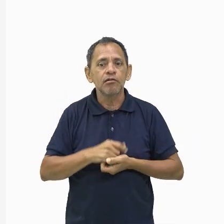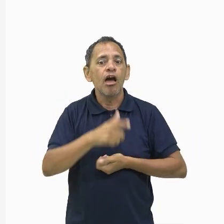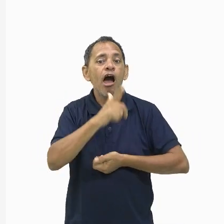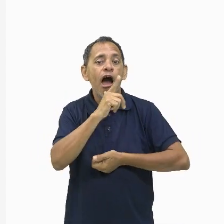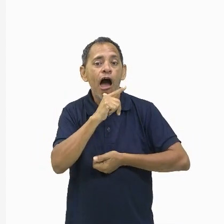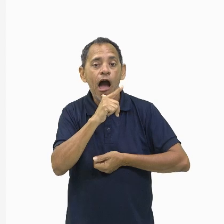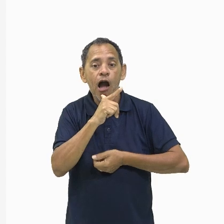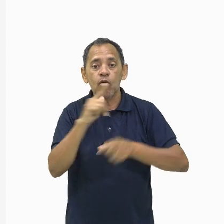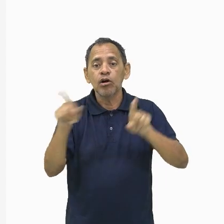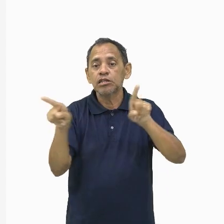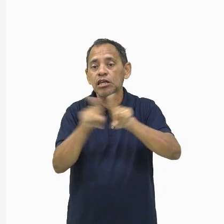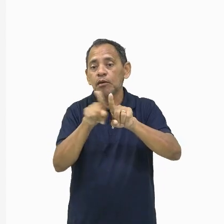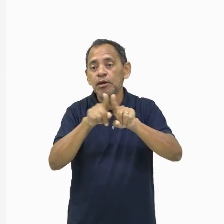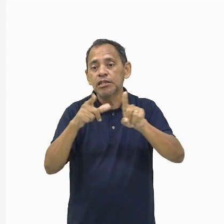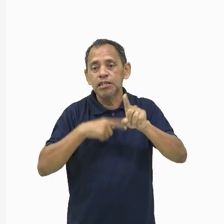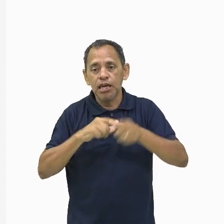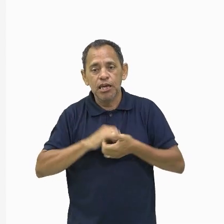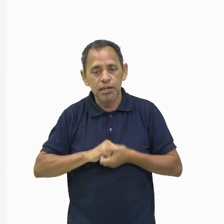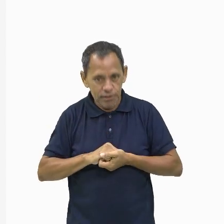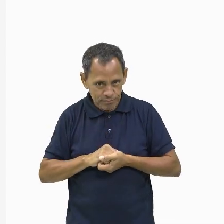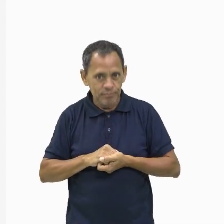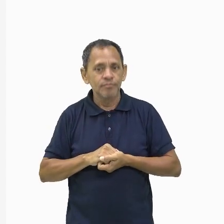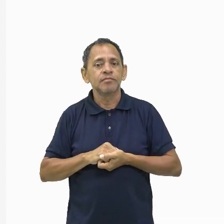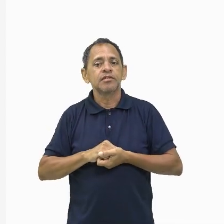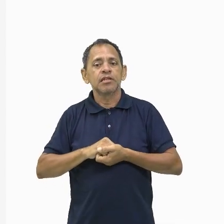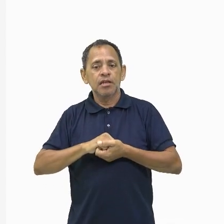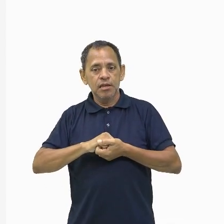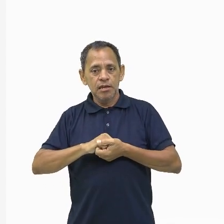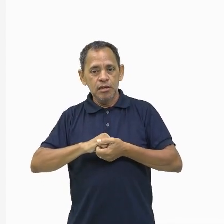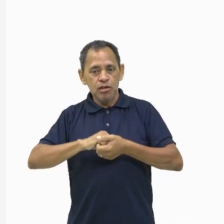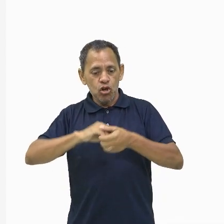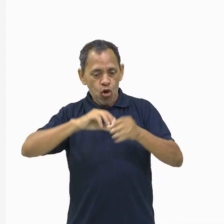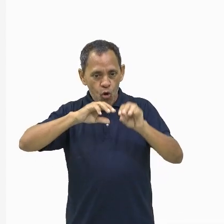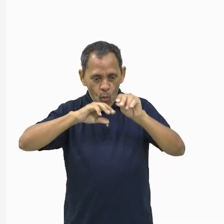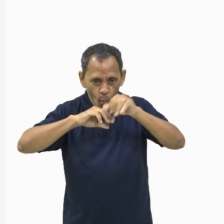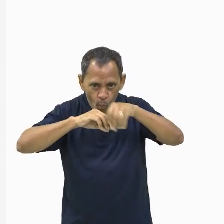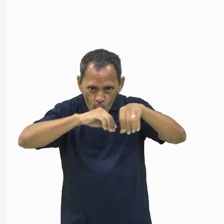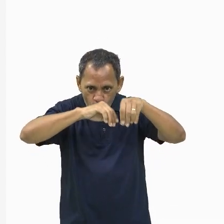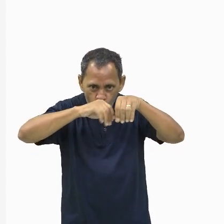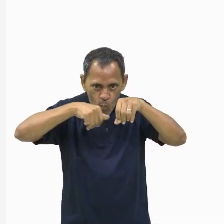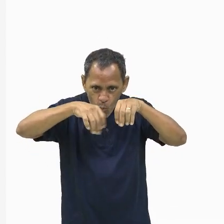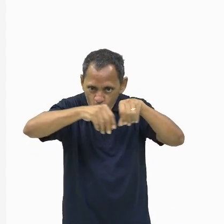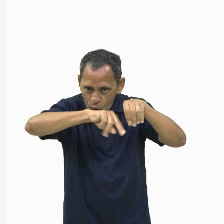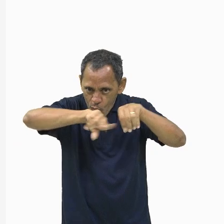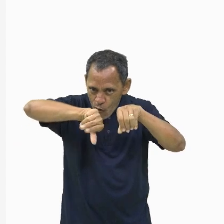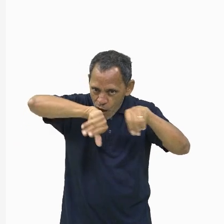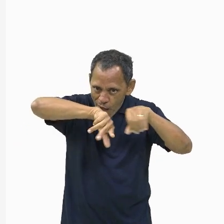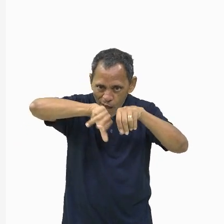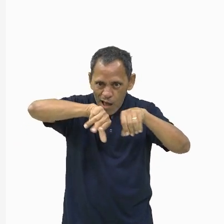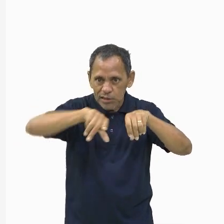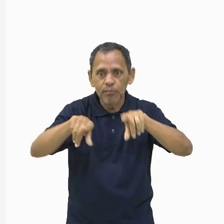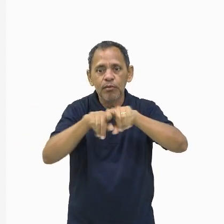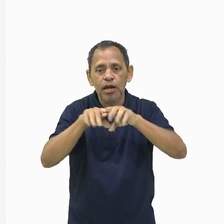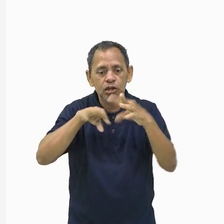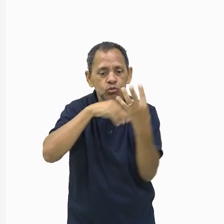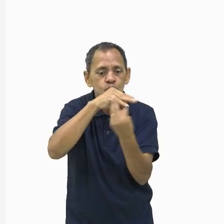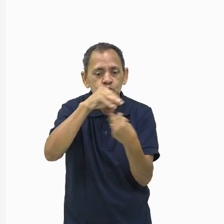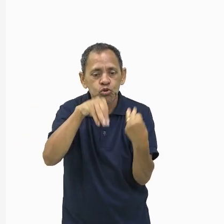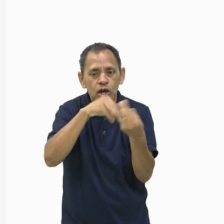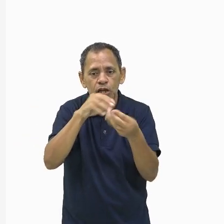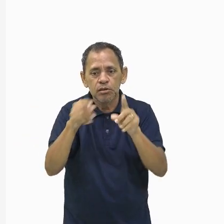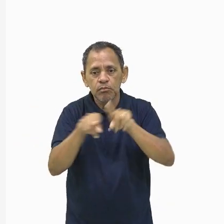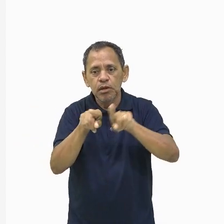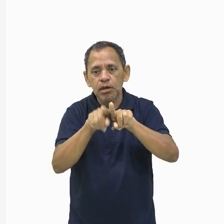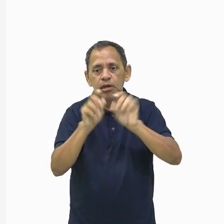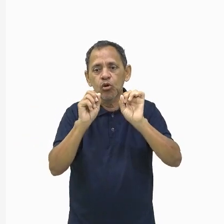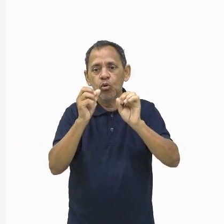também eles contêm sais minerais, e esses sais minerais, eles estão dissolvidos. Que sais minerais são